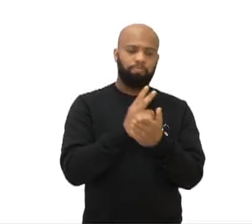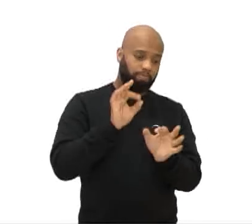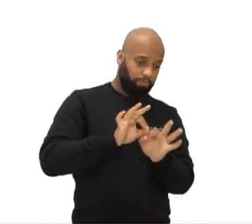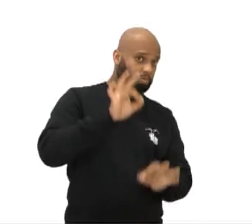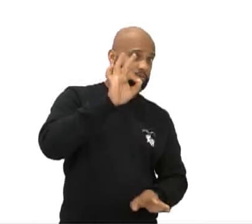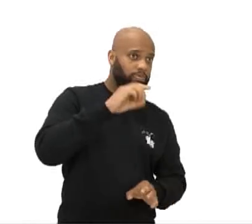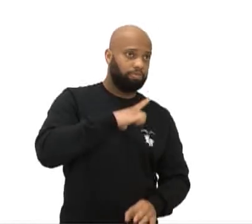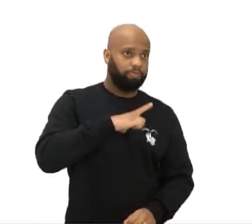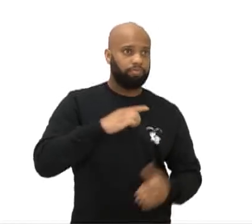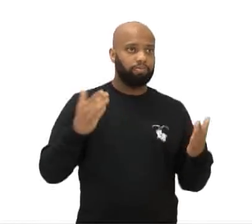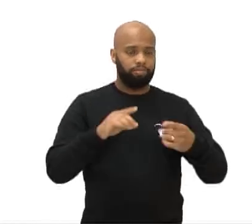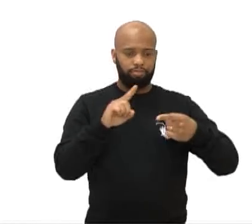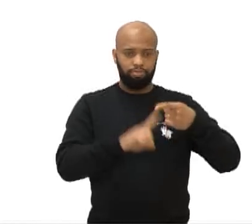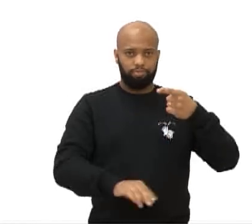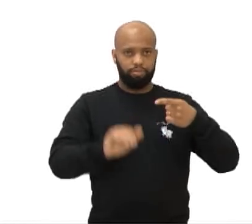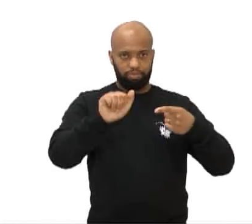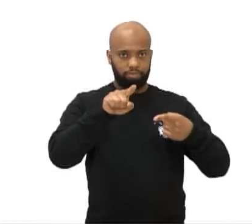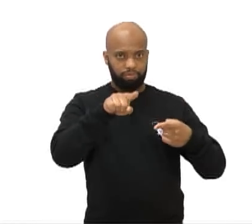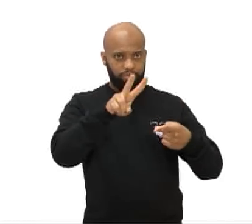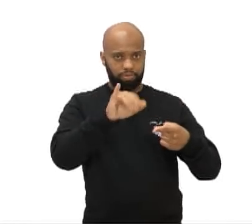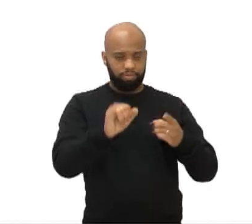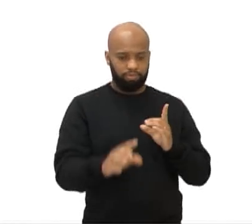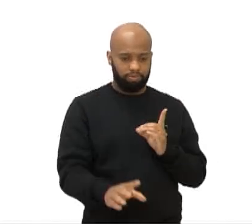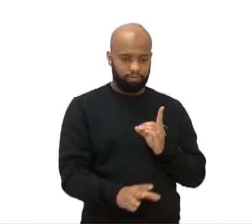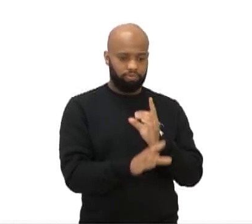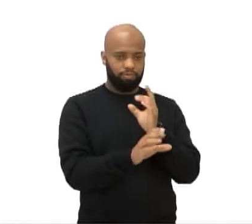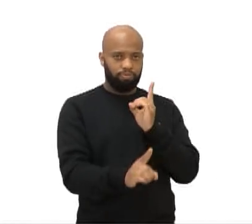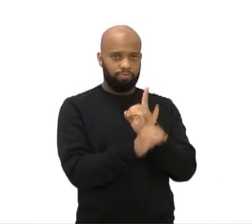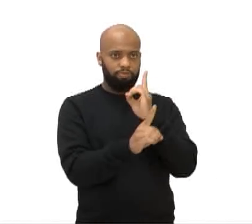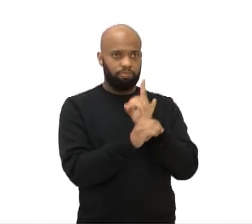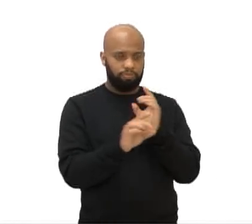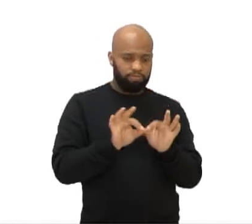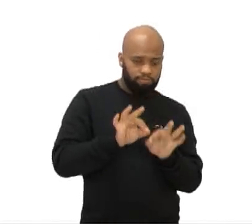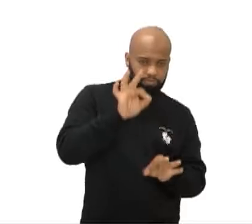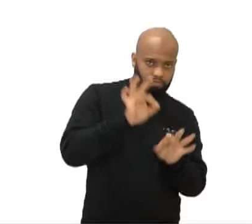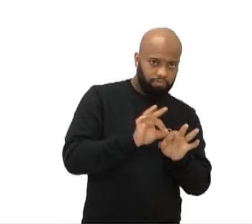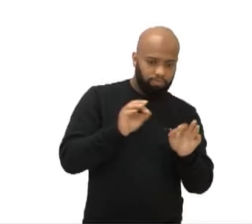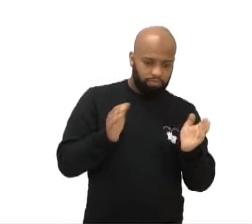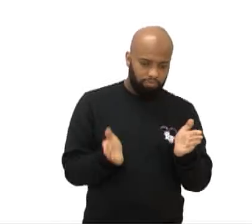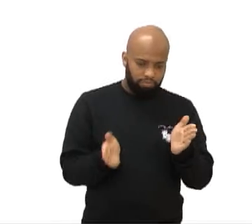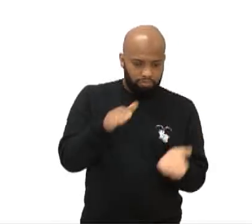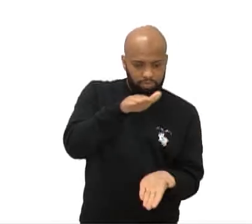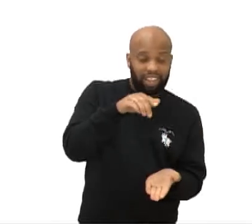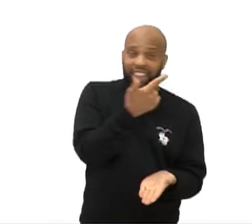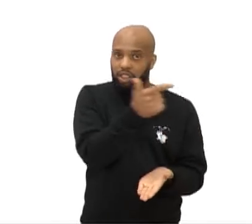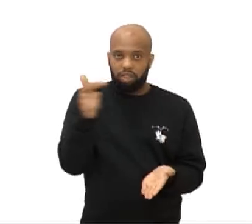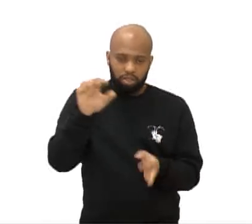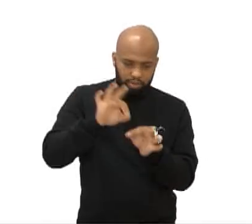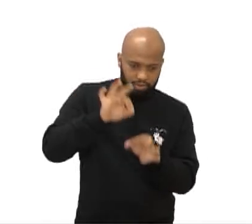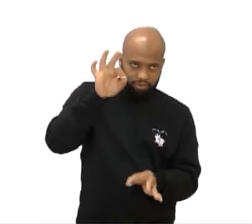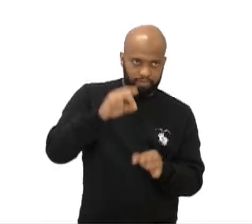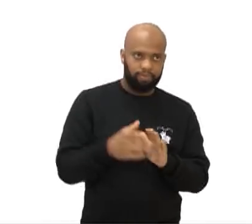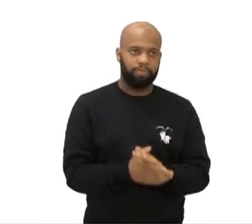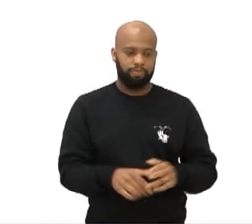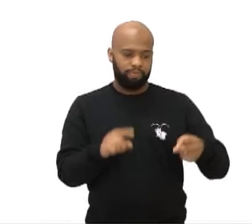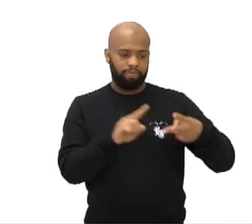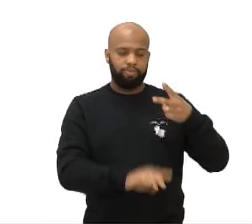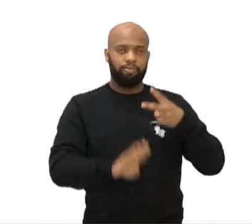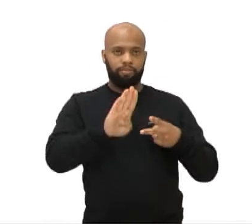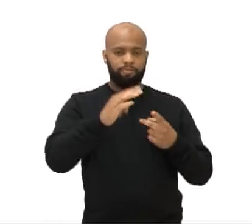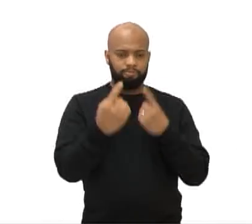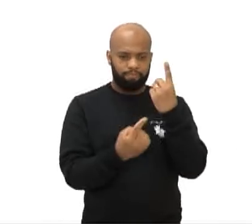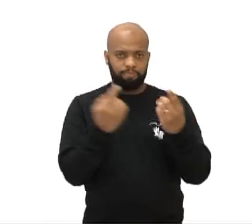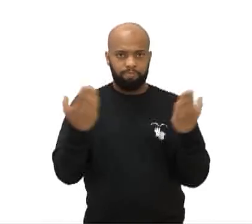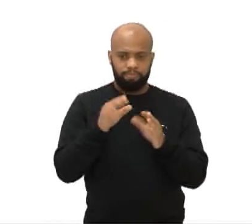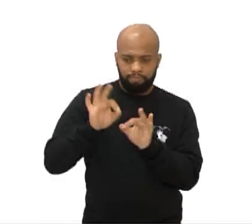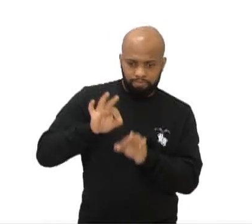altura. Letra A, calcule a altura das caixas sem adesivo. Letra B, qual é